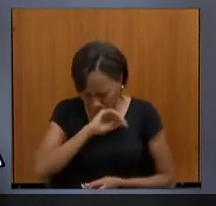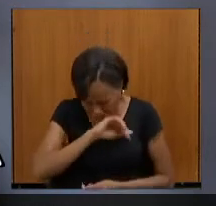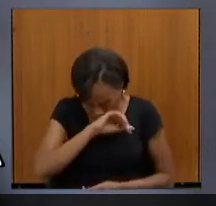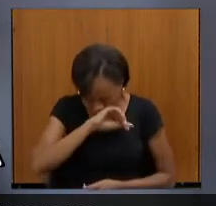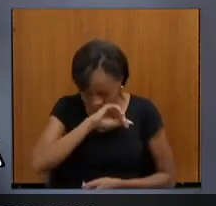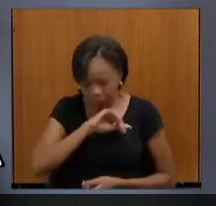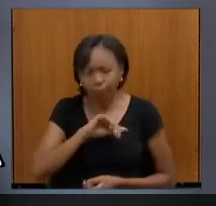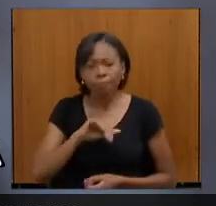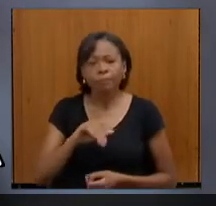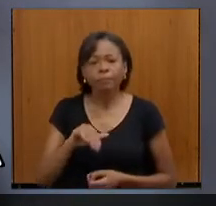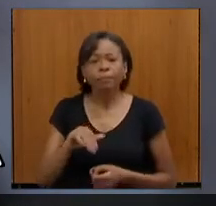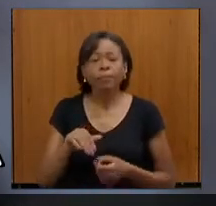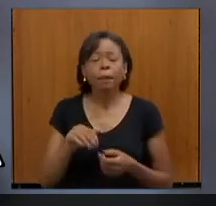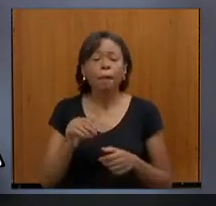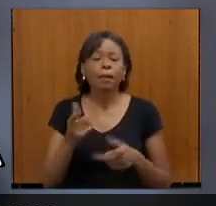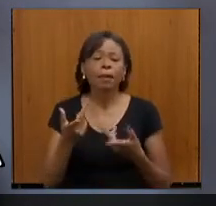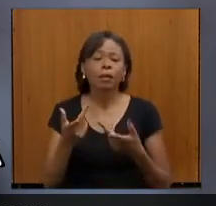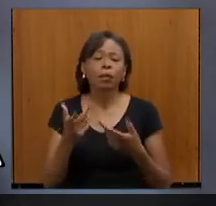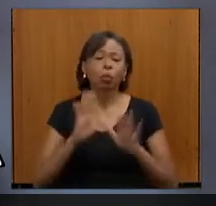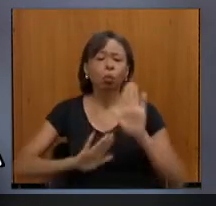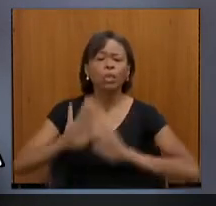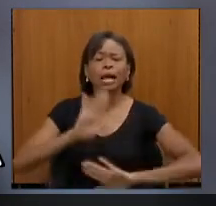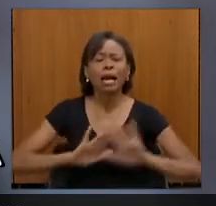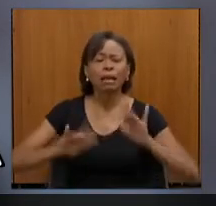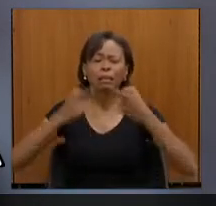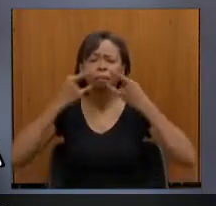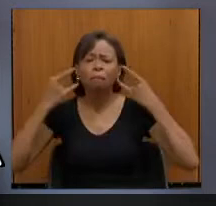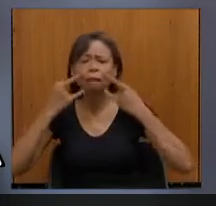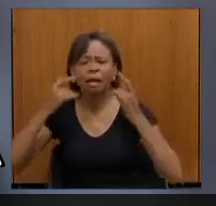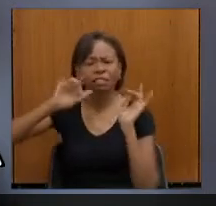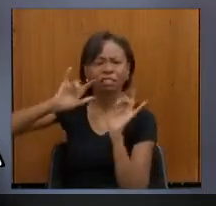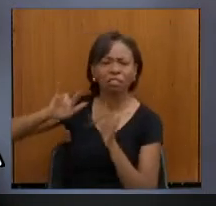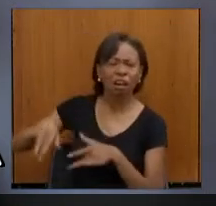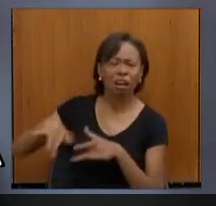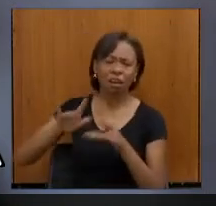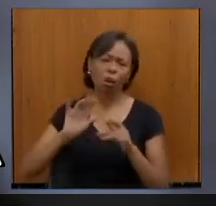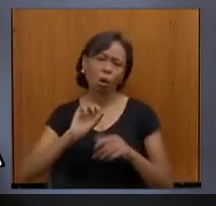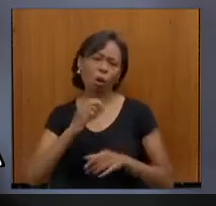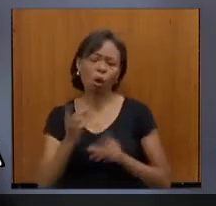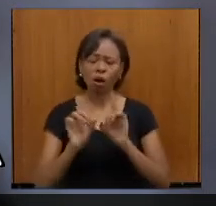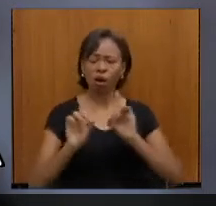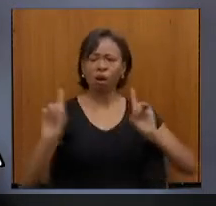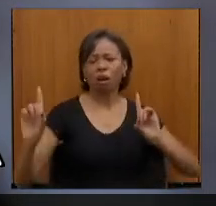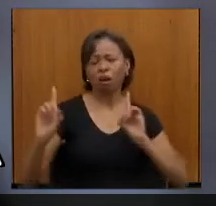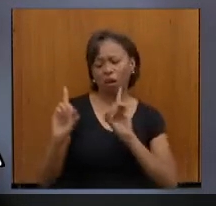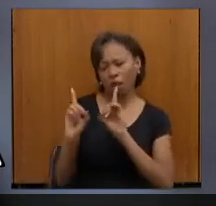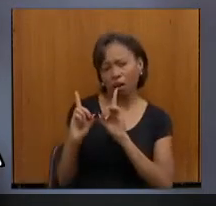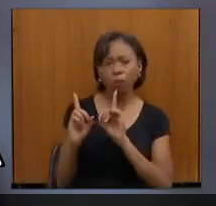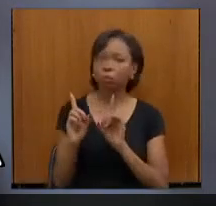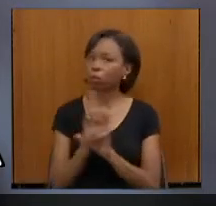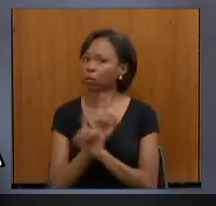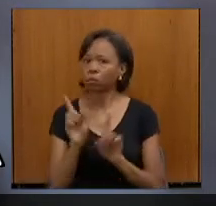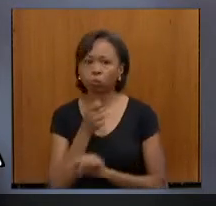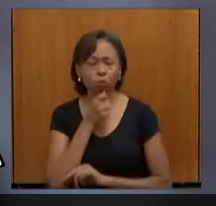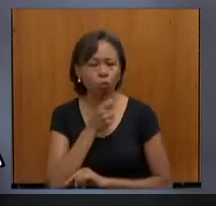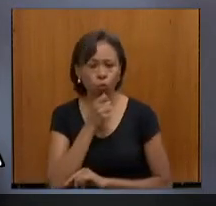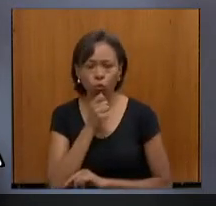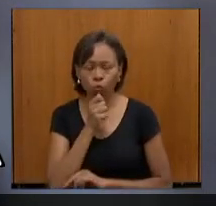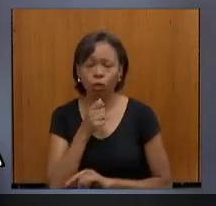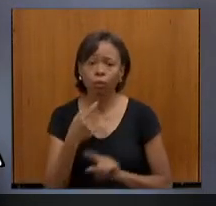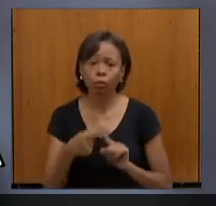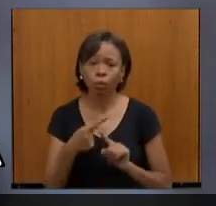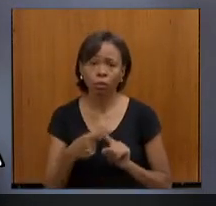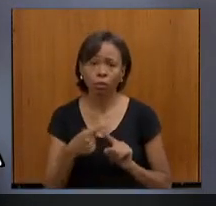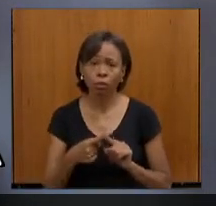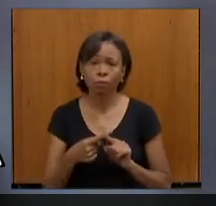os estudos mais novos, recentemente, ontem, saiu que se tem uma coisa que você não deve dividir com ninguém é